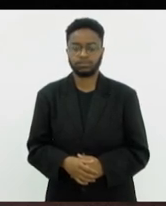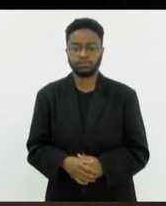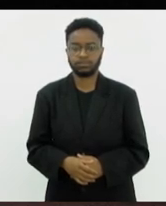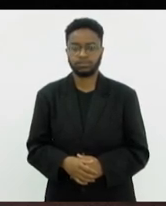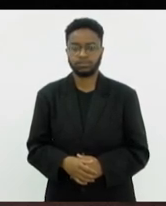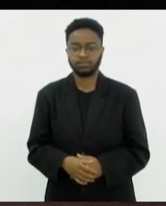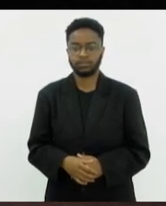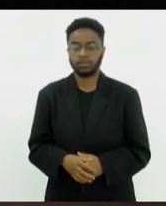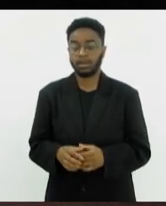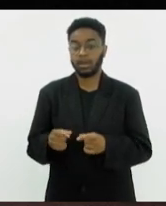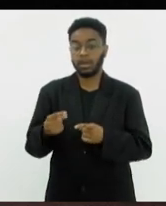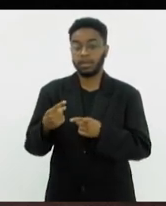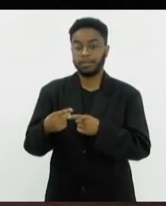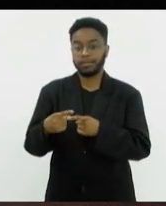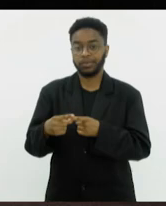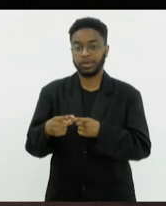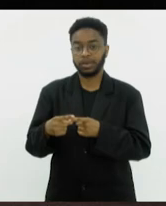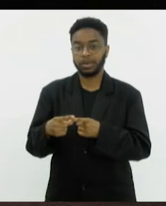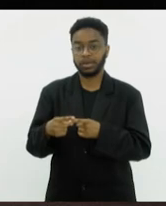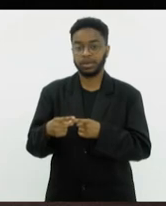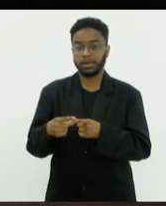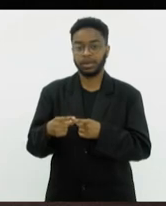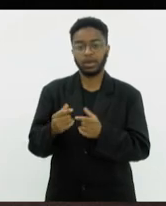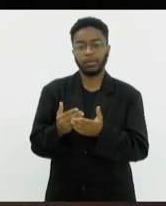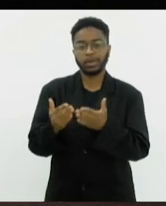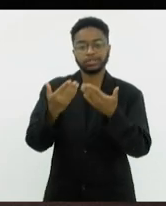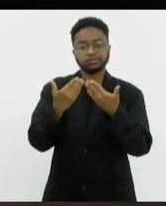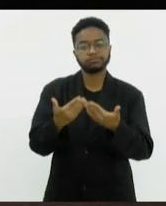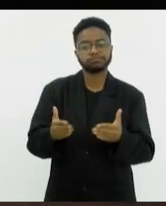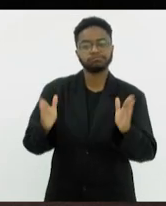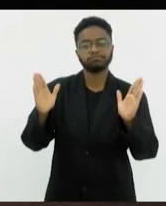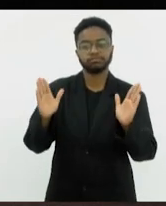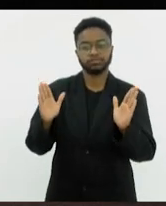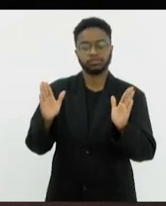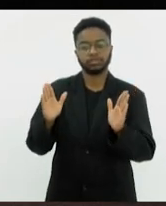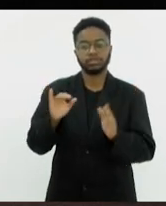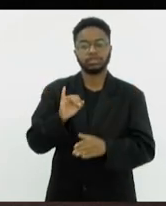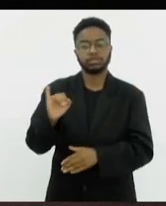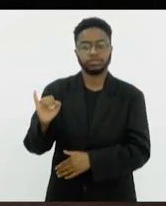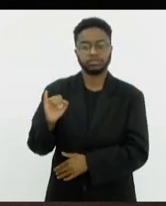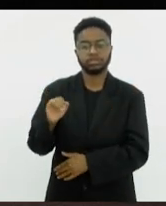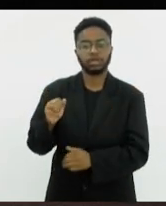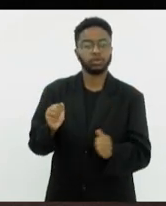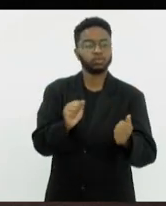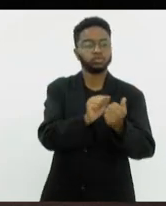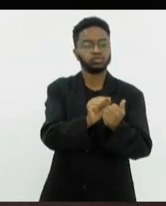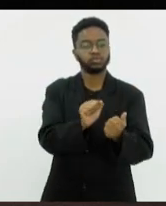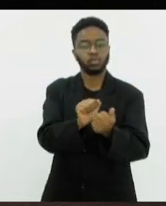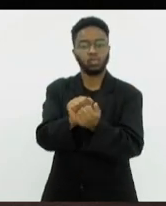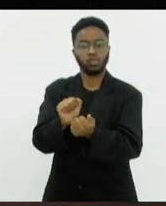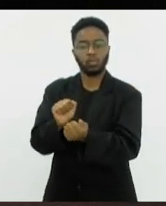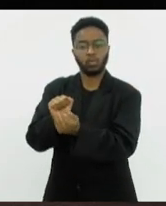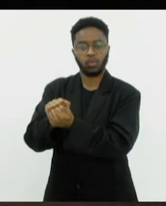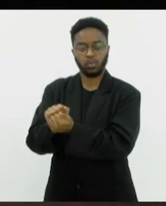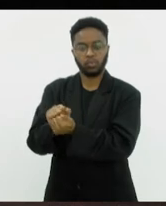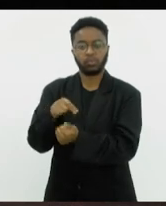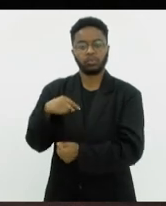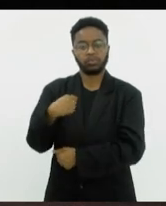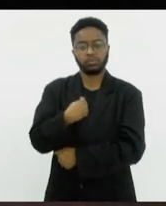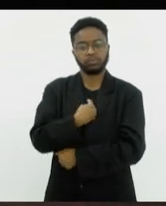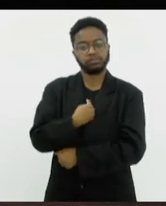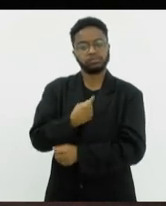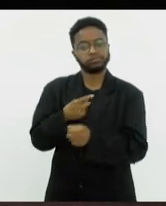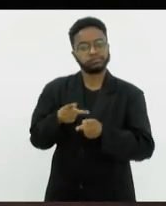muito mais amplo. Quanto mais juntos e misturados